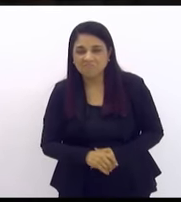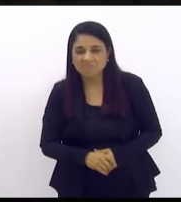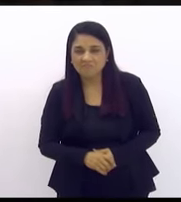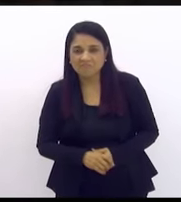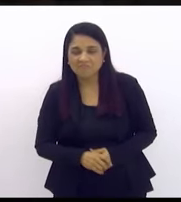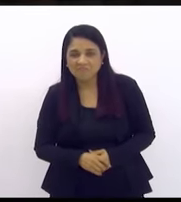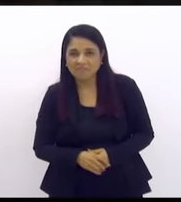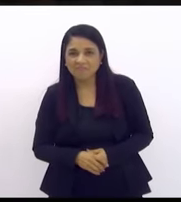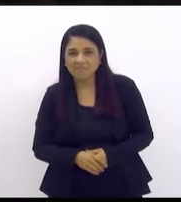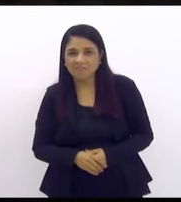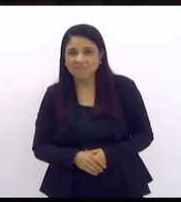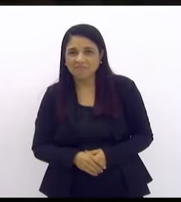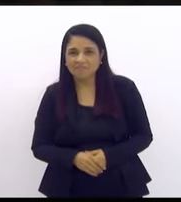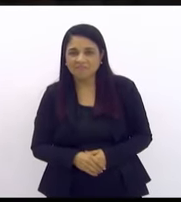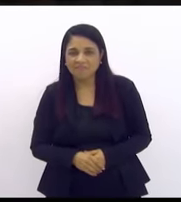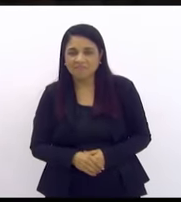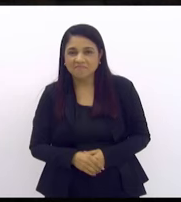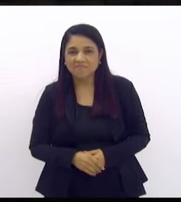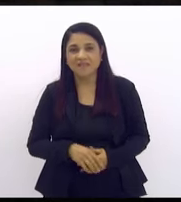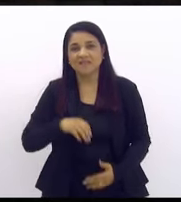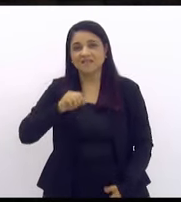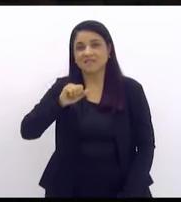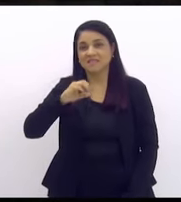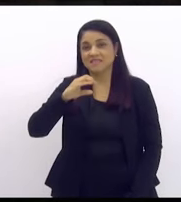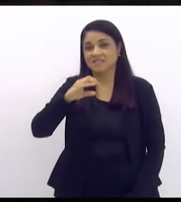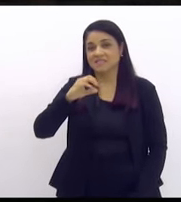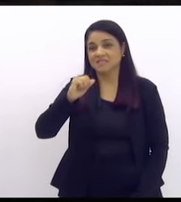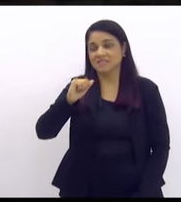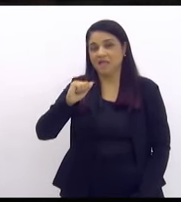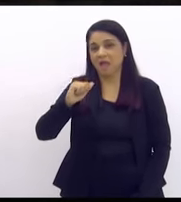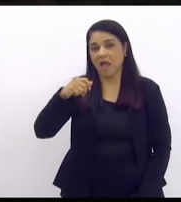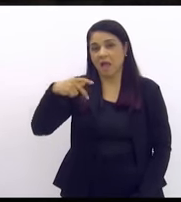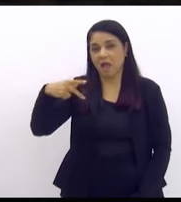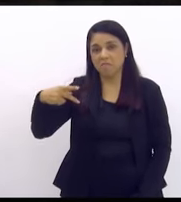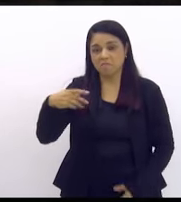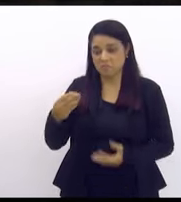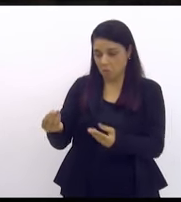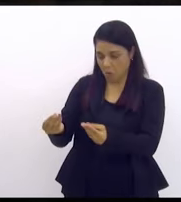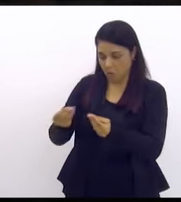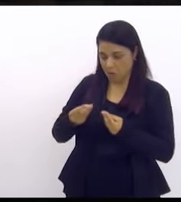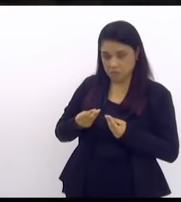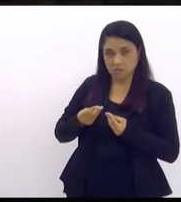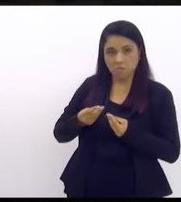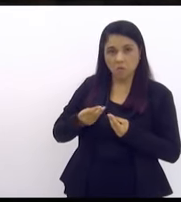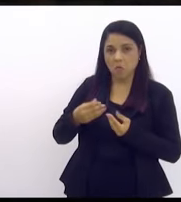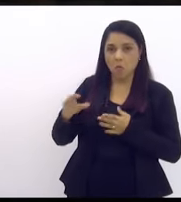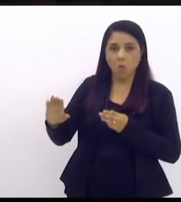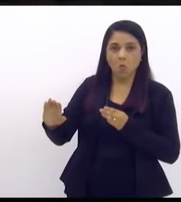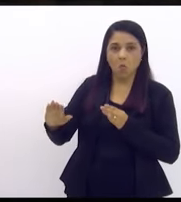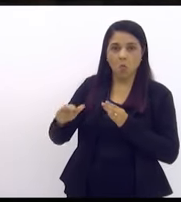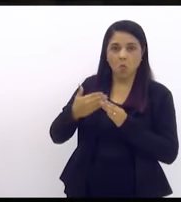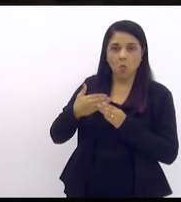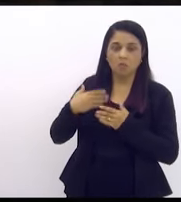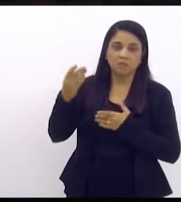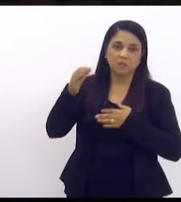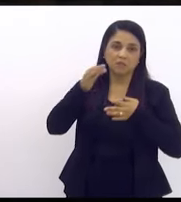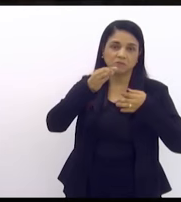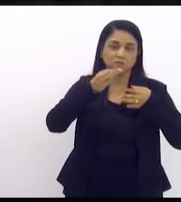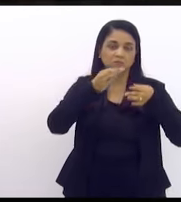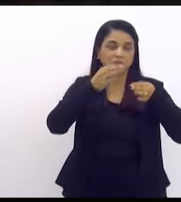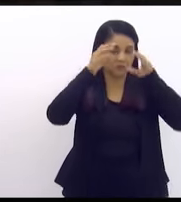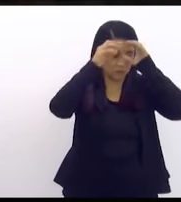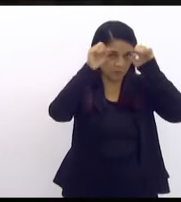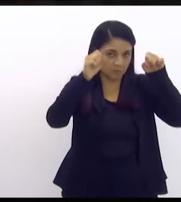tese, a CEAP não teria recebido o comunicado do Tribunal de Justiça